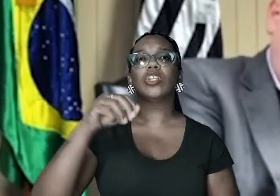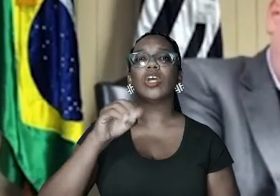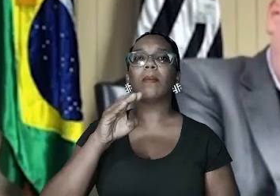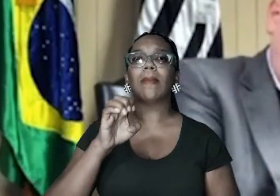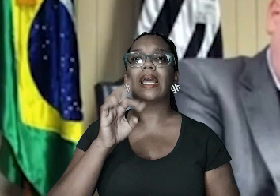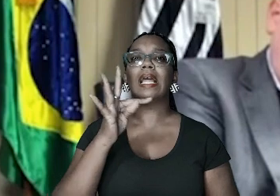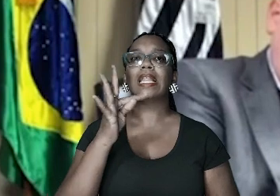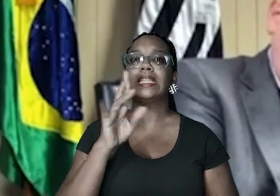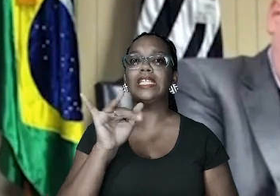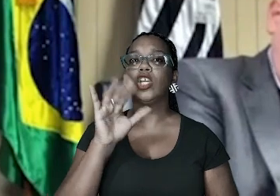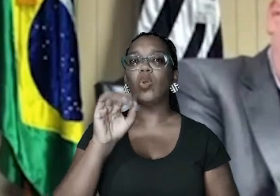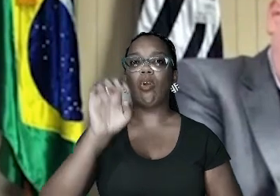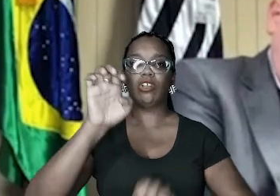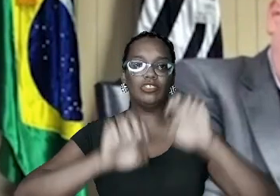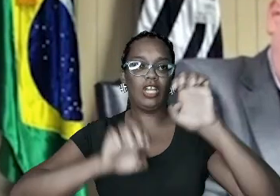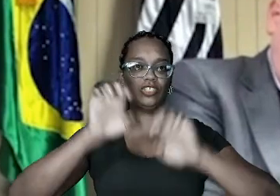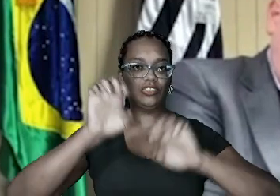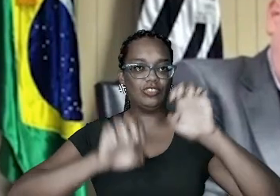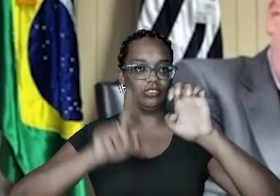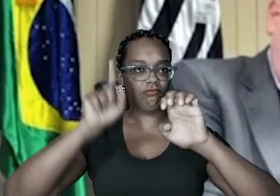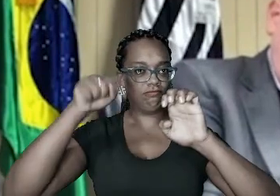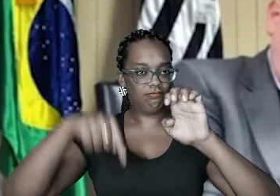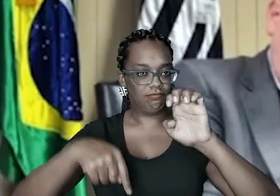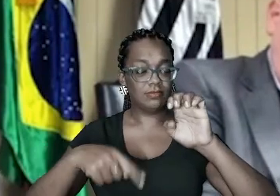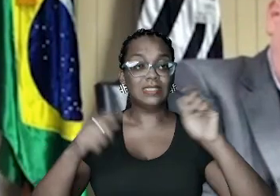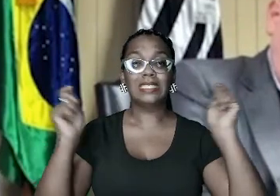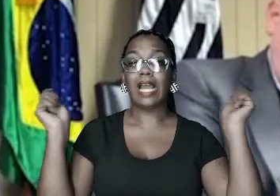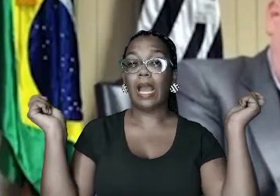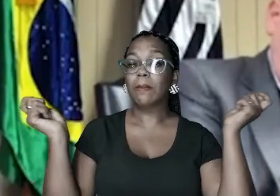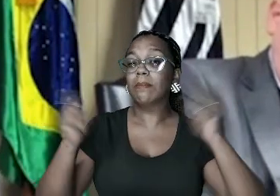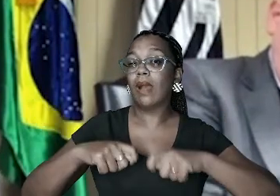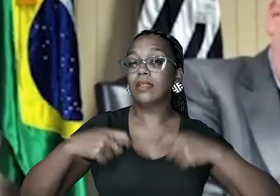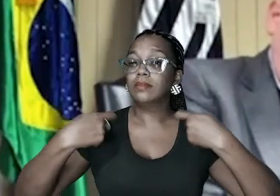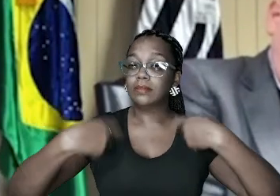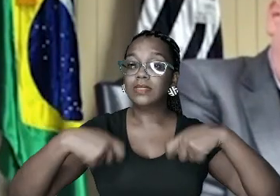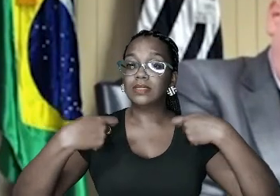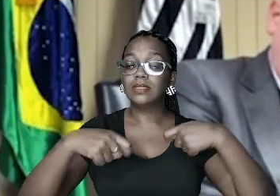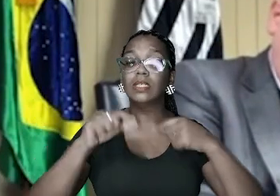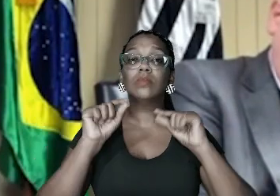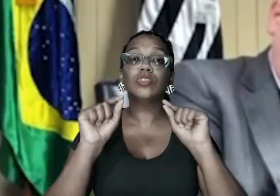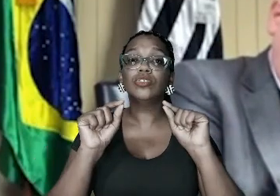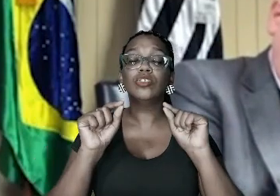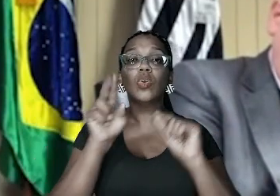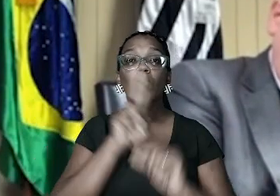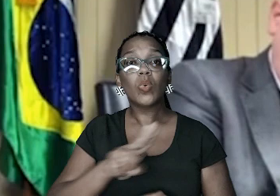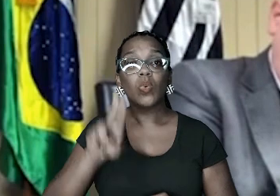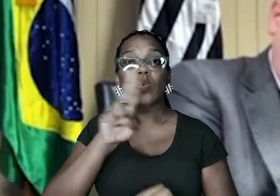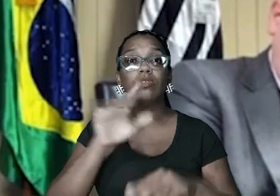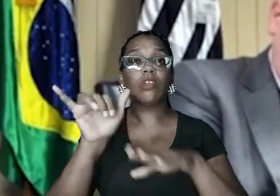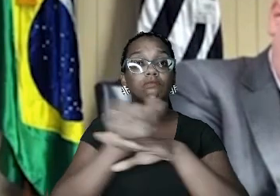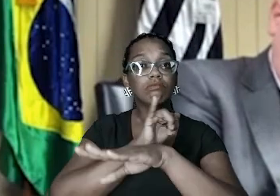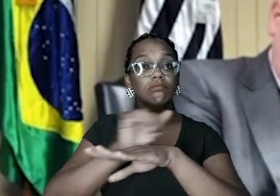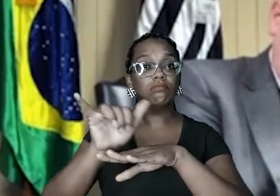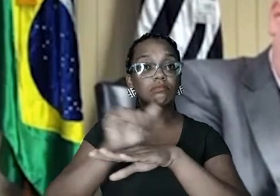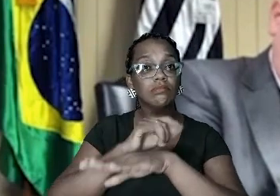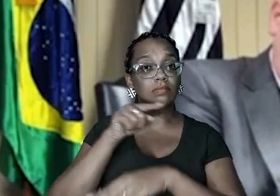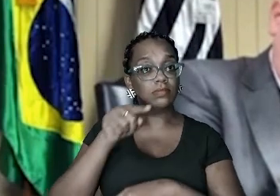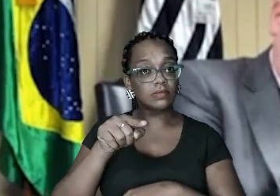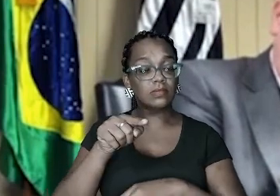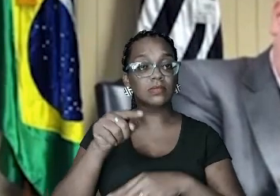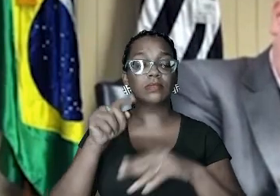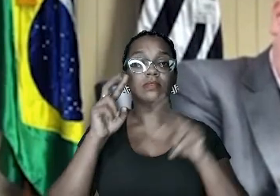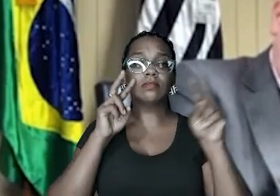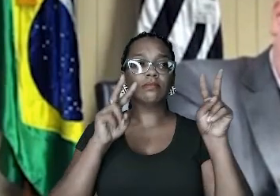realidade vai ser um instrumental econométrico o instrumental estatístico Precisamos ser capazes de